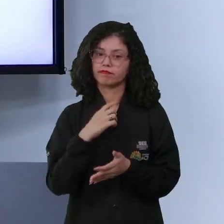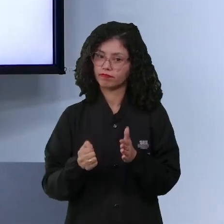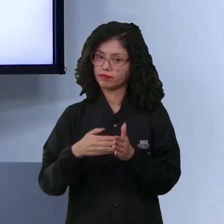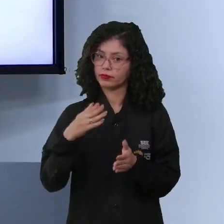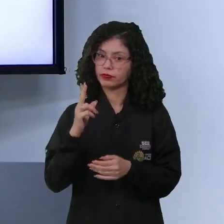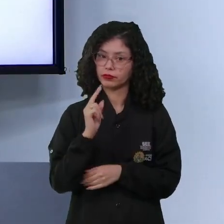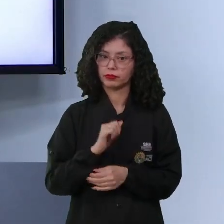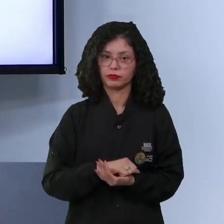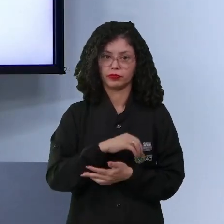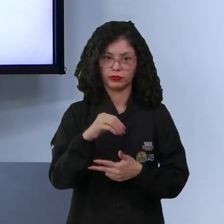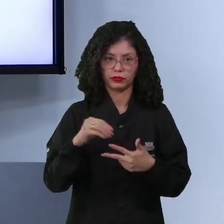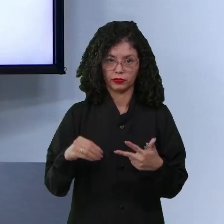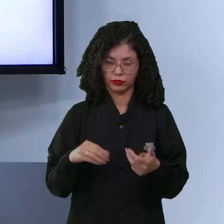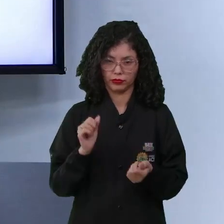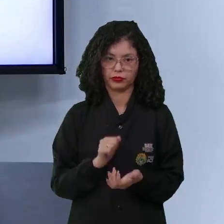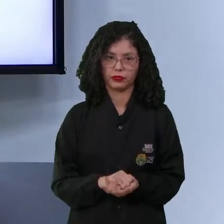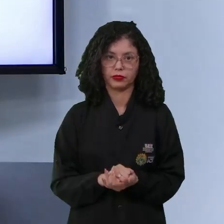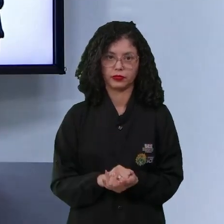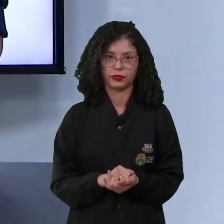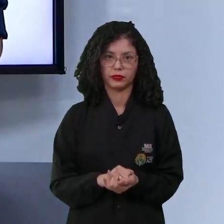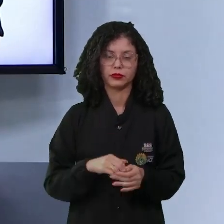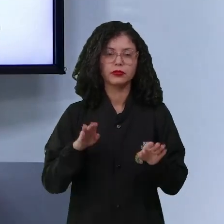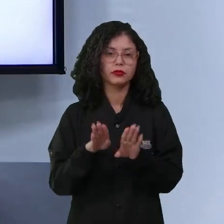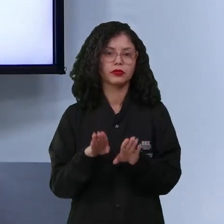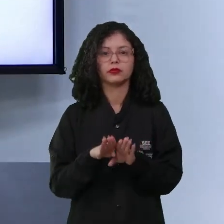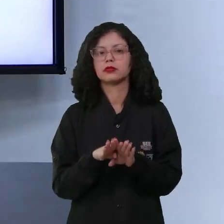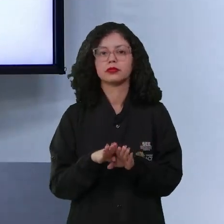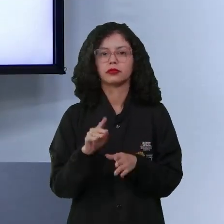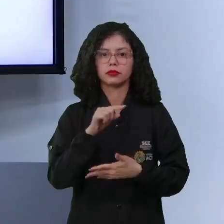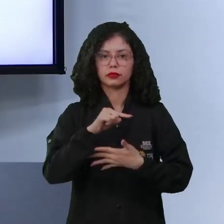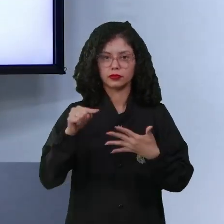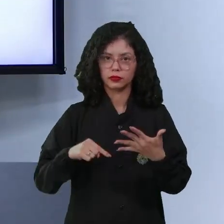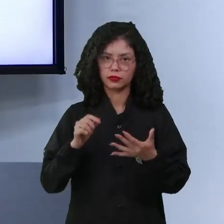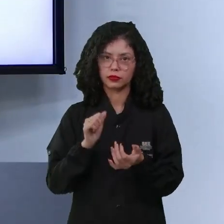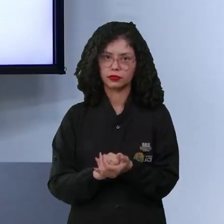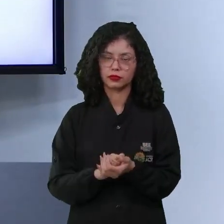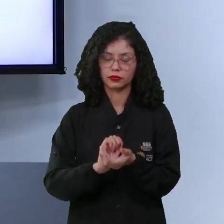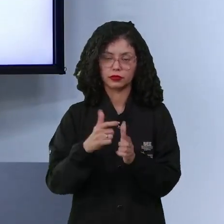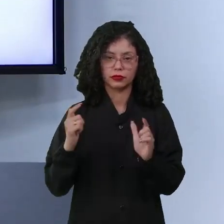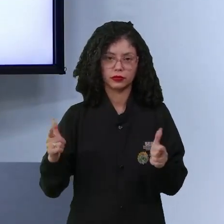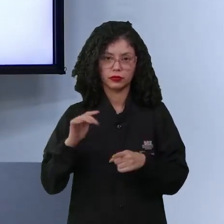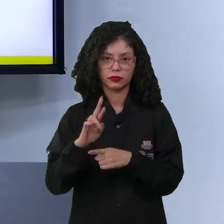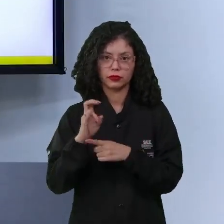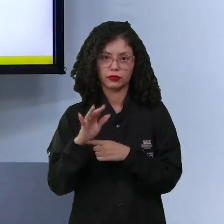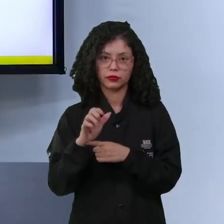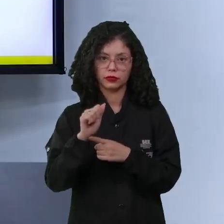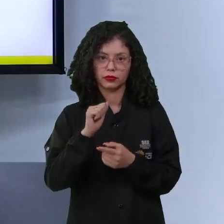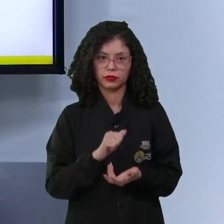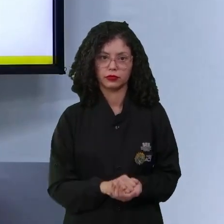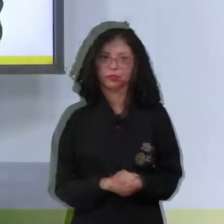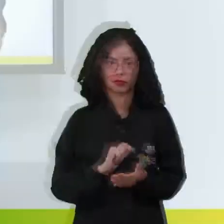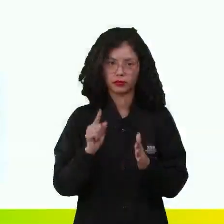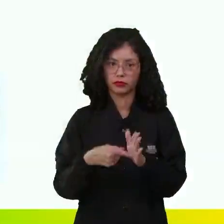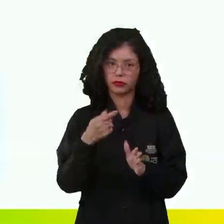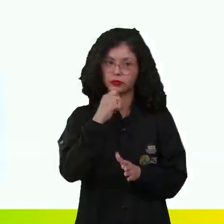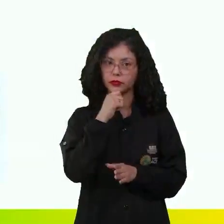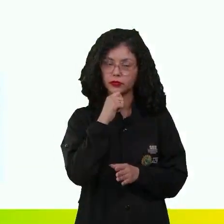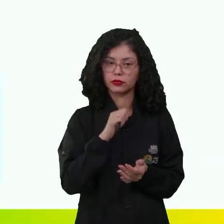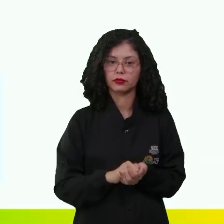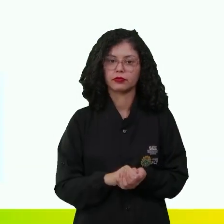no Enem. Vamos lá entender variações entre grandezas. Primeira